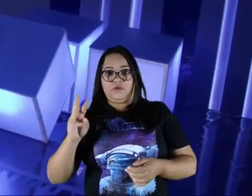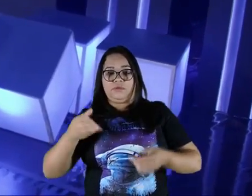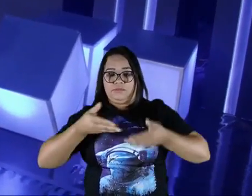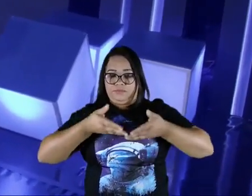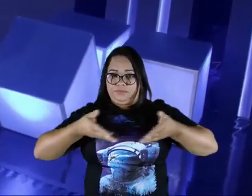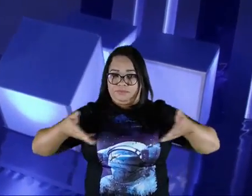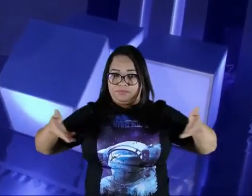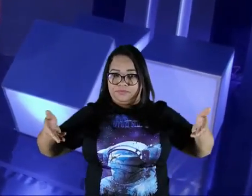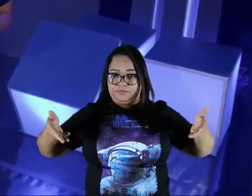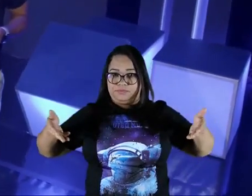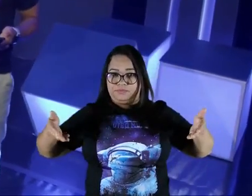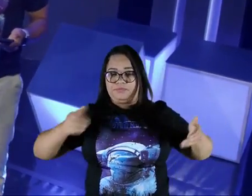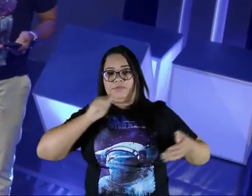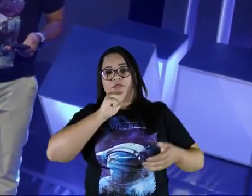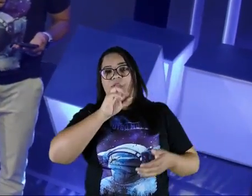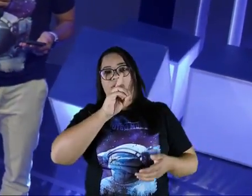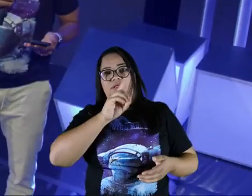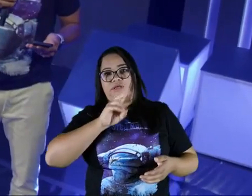embaixo para você,